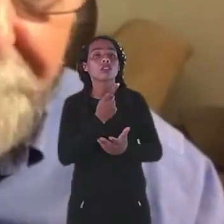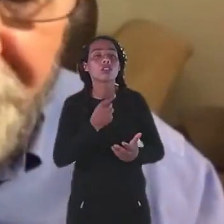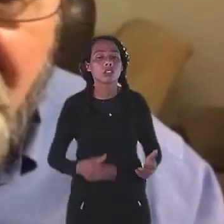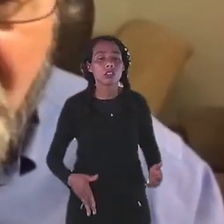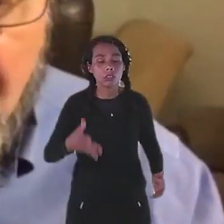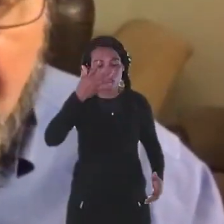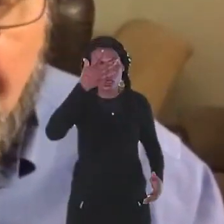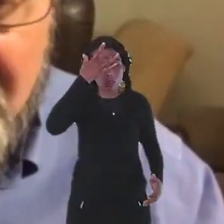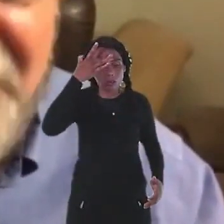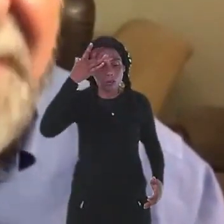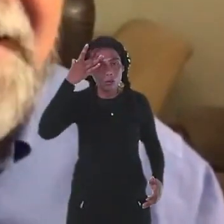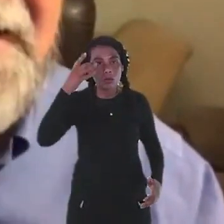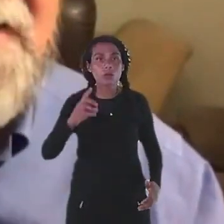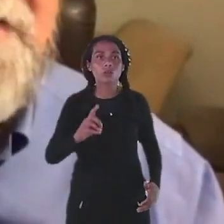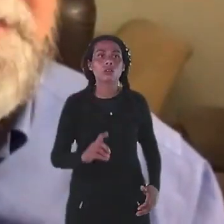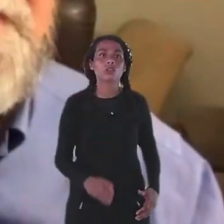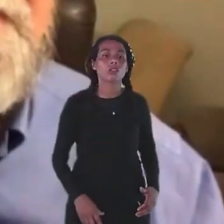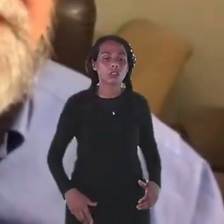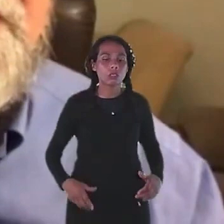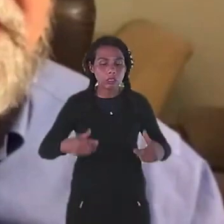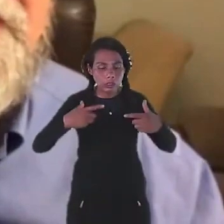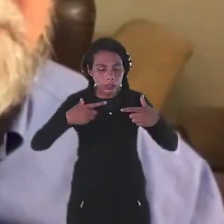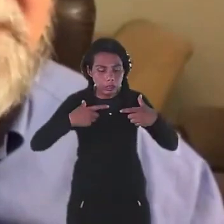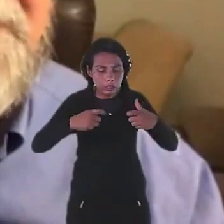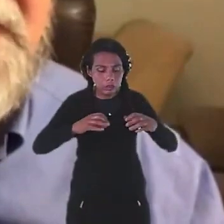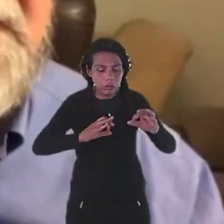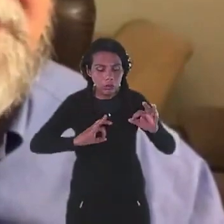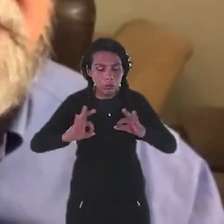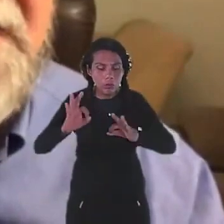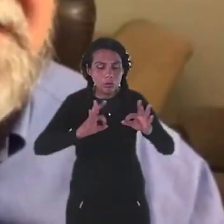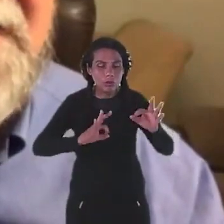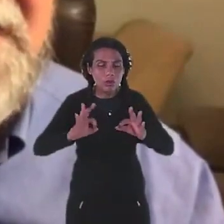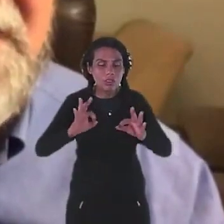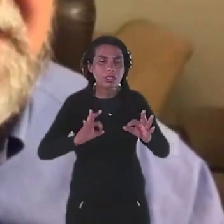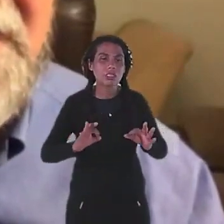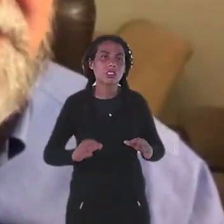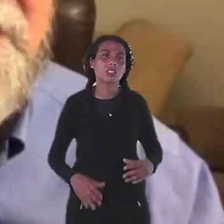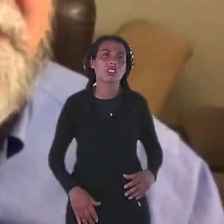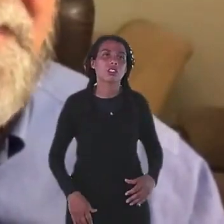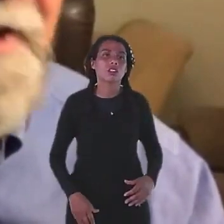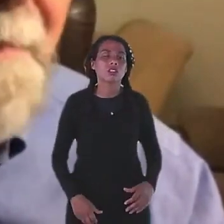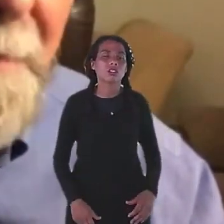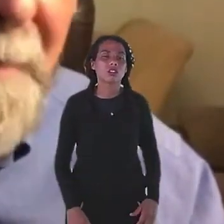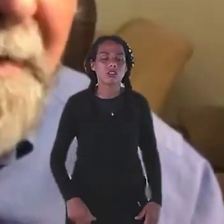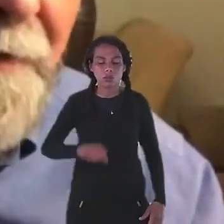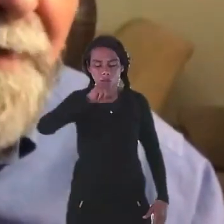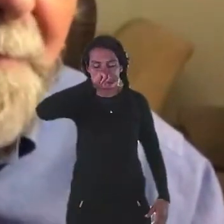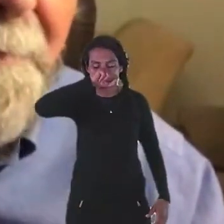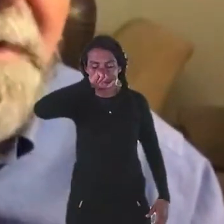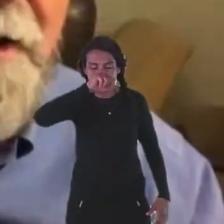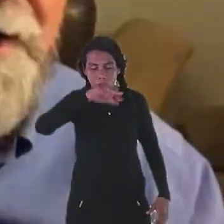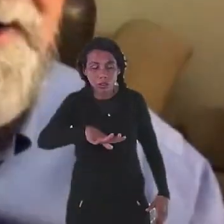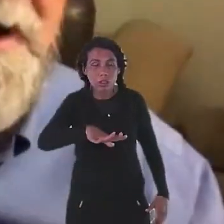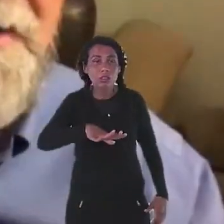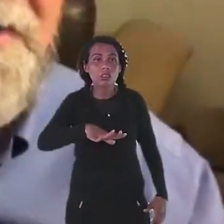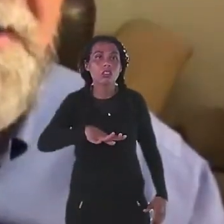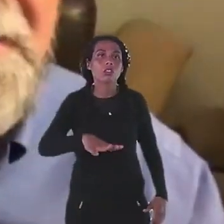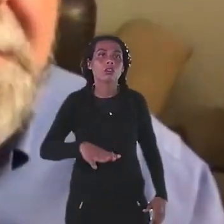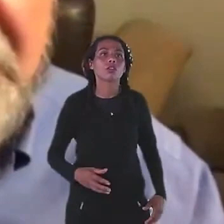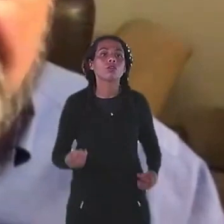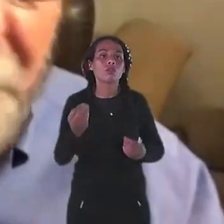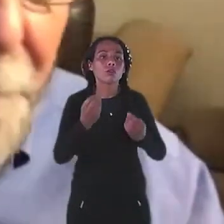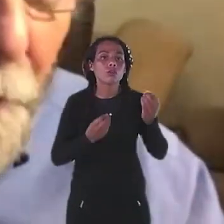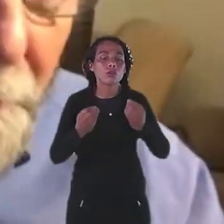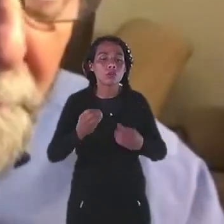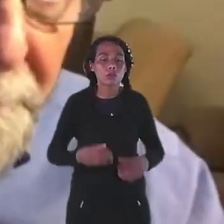apelam para esses arquétipos de sobrevivência e violência que existem dentro do nosso cérebro há milênios, há milhões de anos,